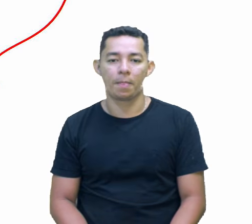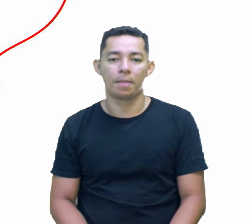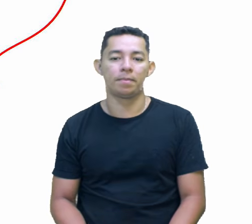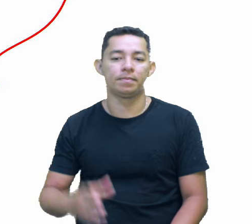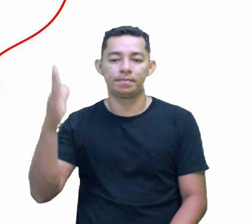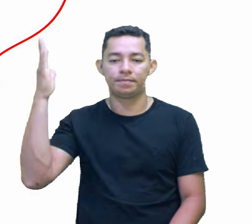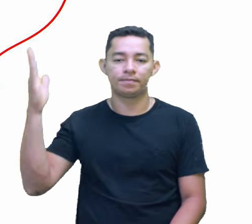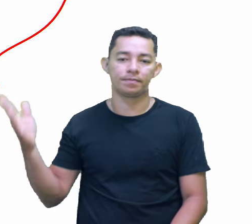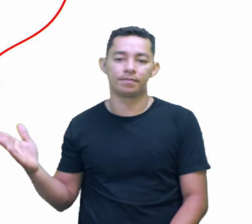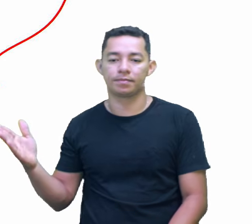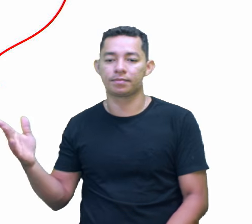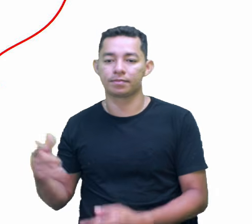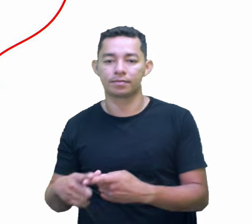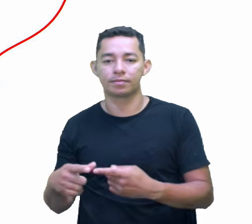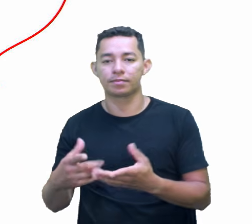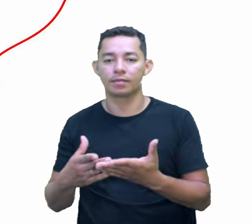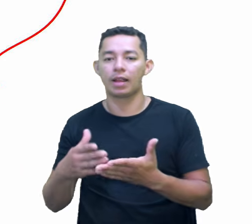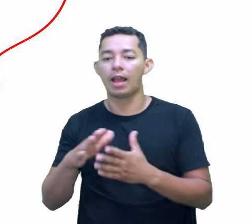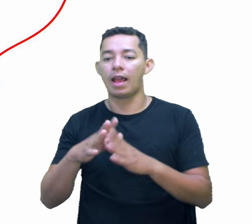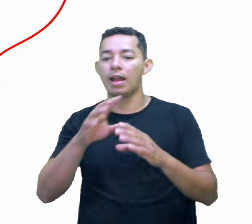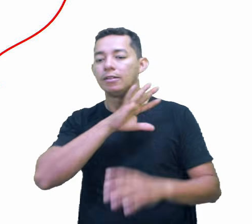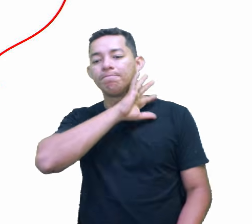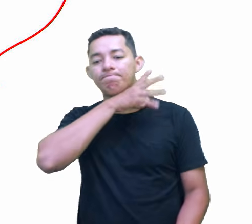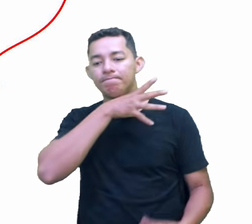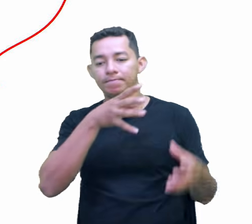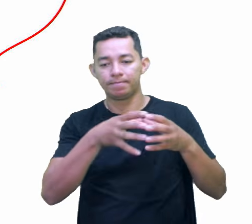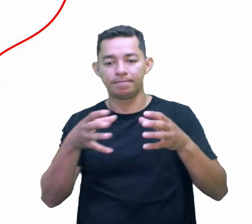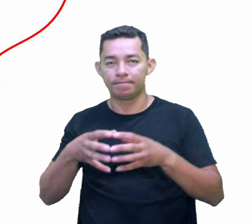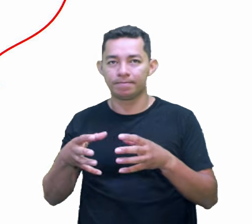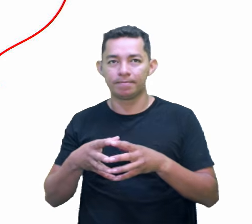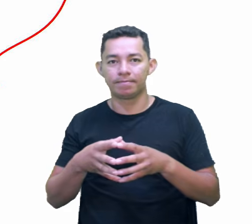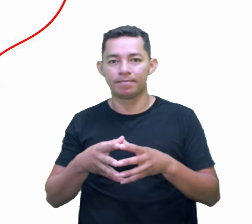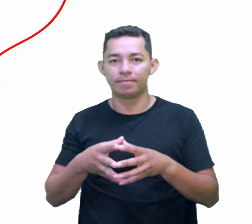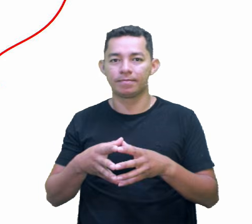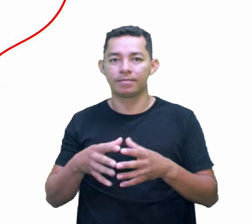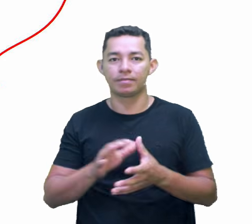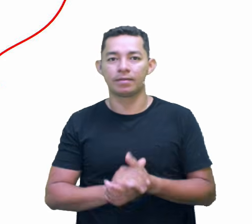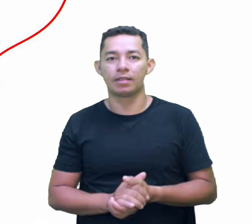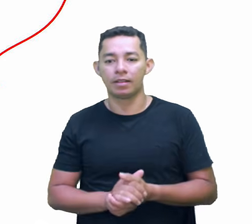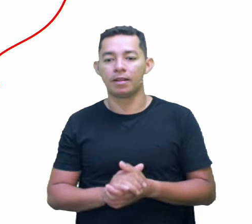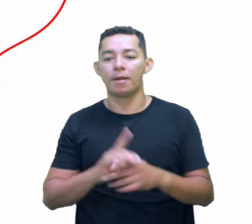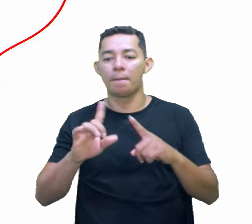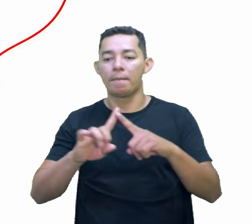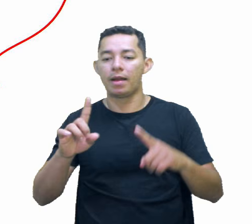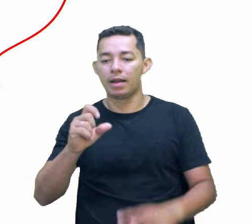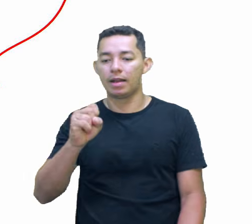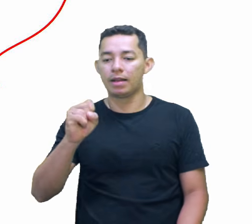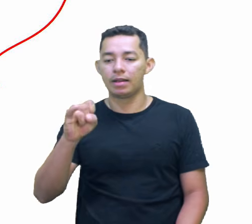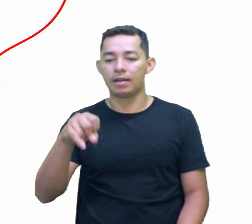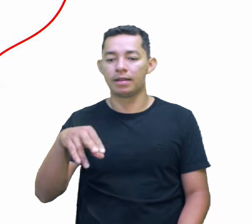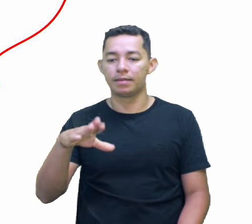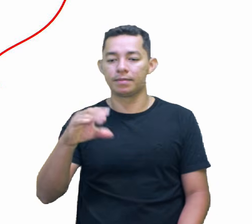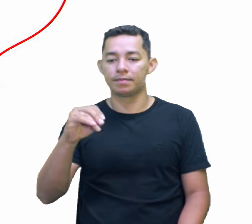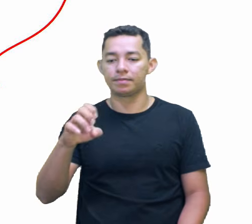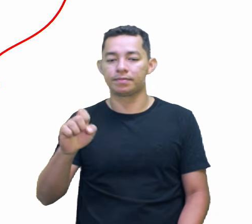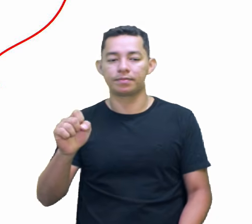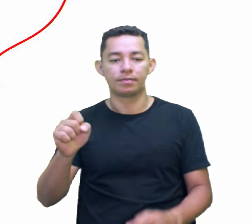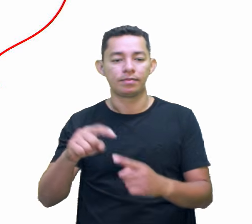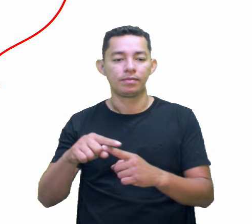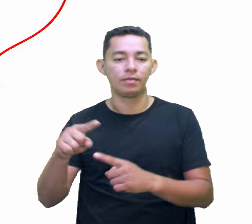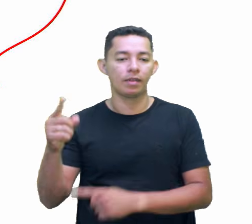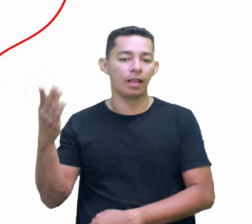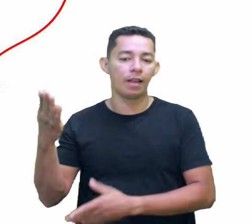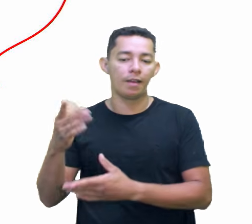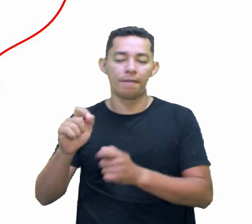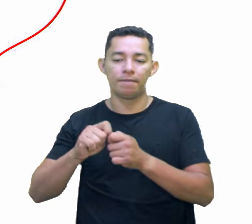aos organismos, às espécies únicas, digamos assim, né? Já a cinecologia vai tratar